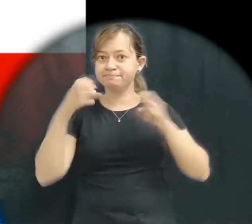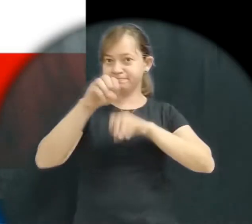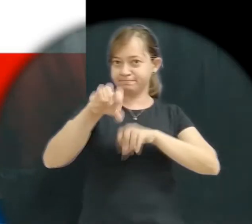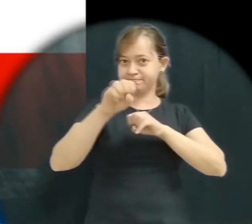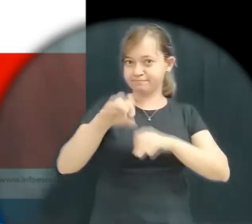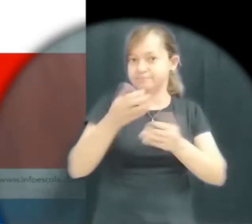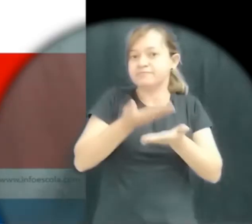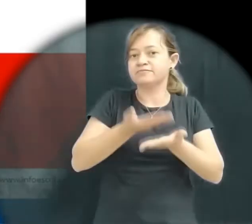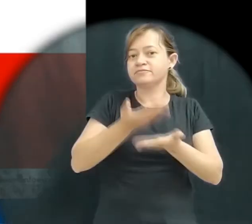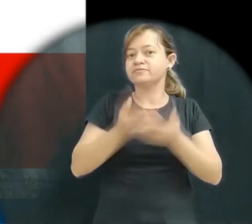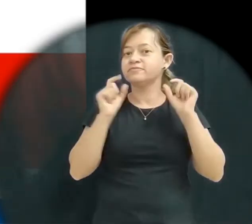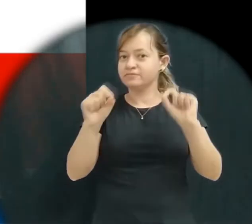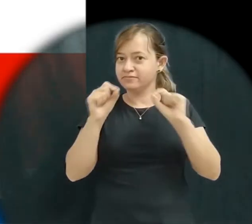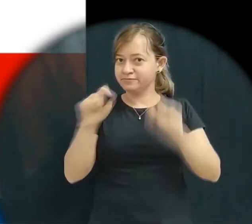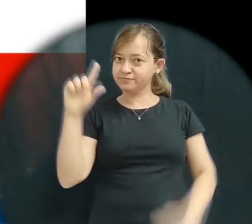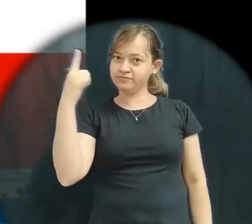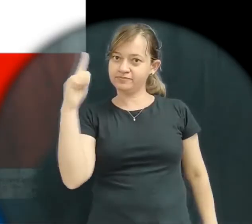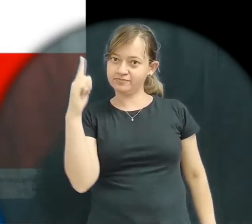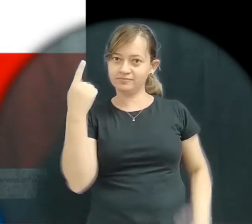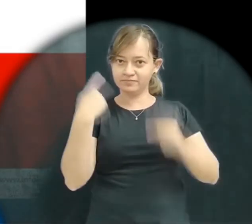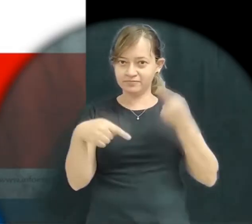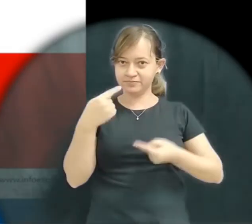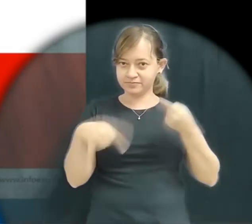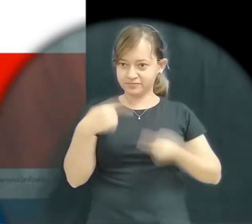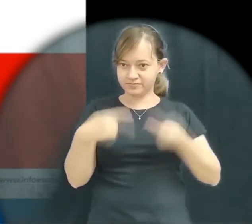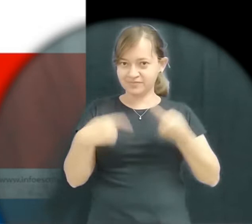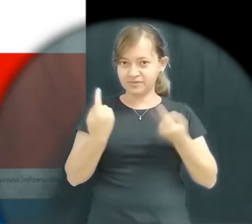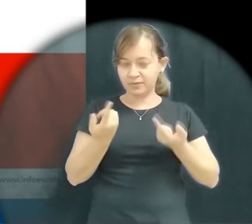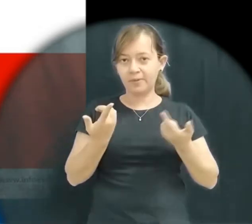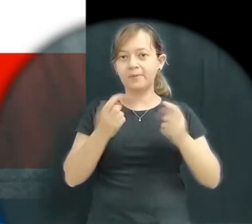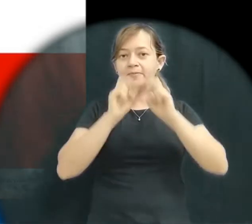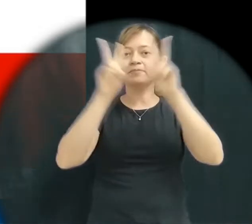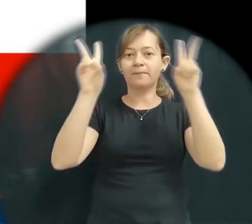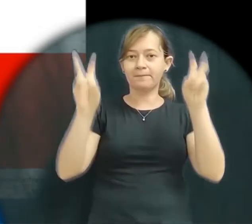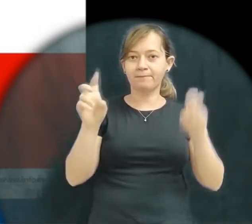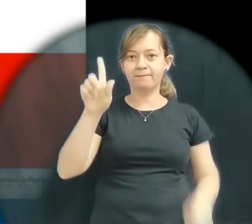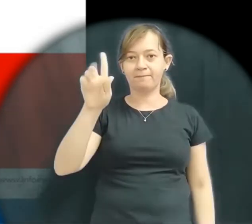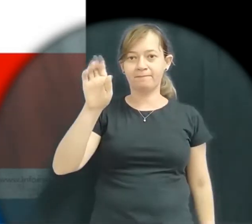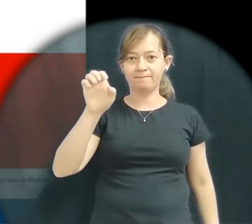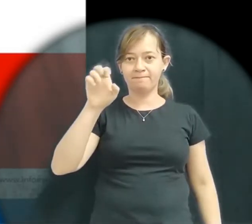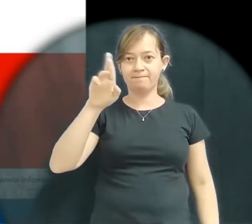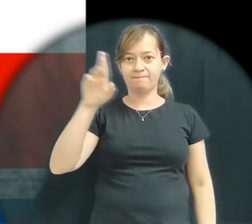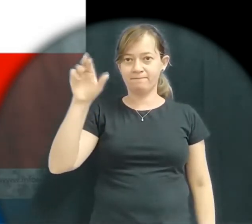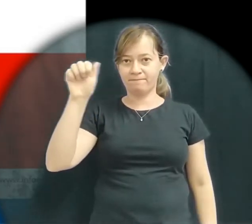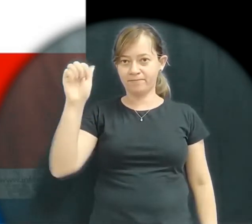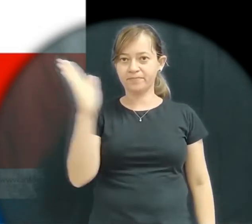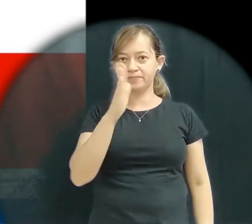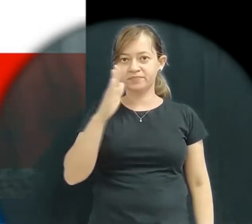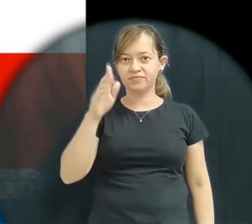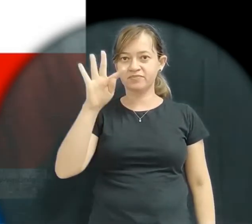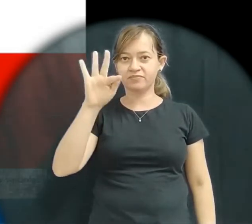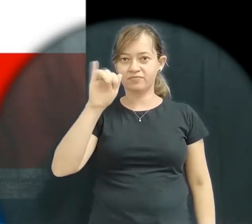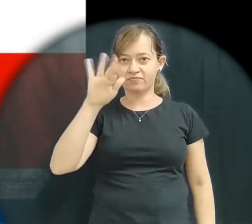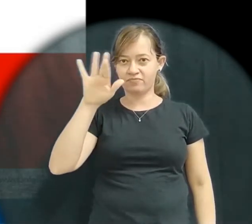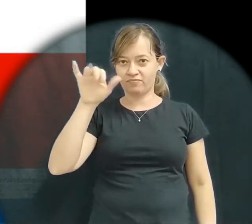Nessa aula nós vamos estudar sobre a geopolítica durante a Guerra Fria, que começou logo após o fim da Segunda